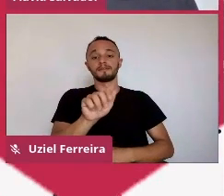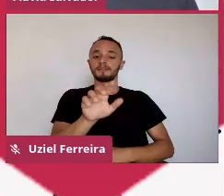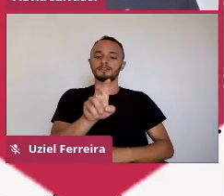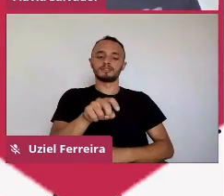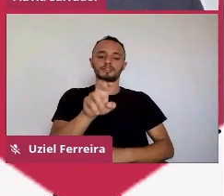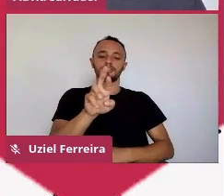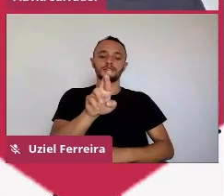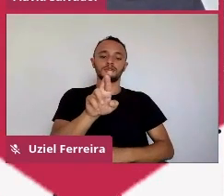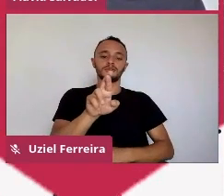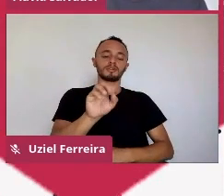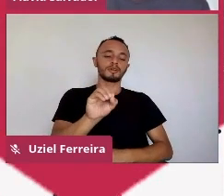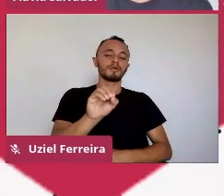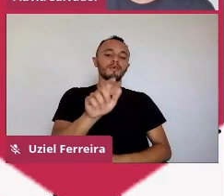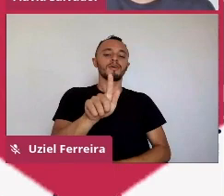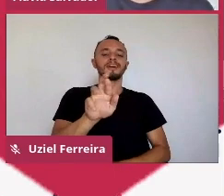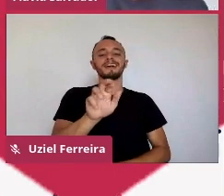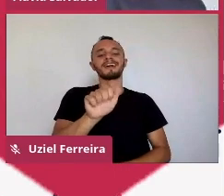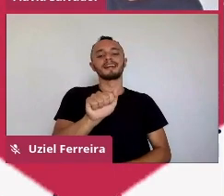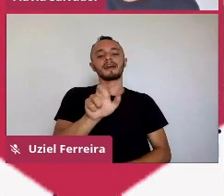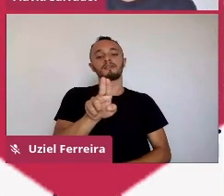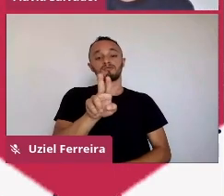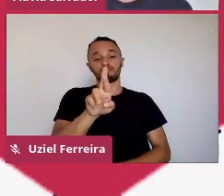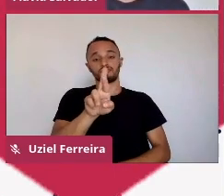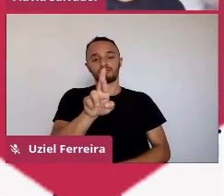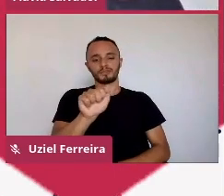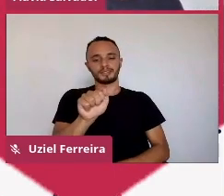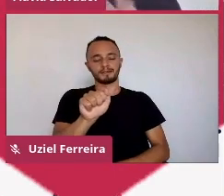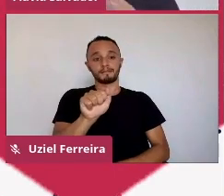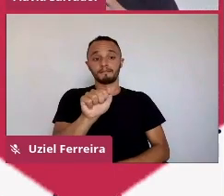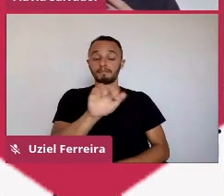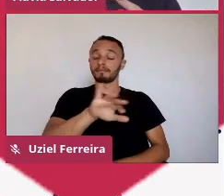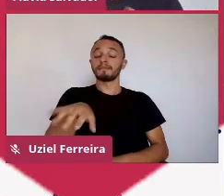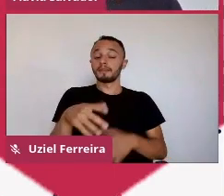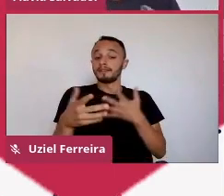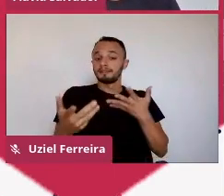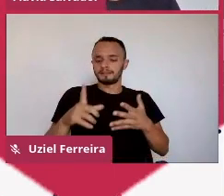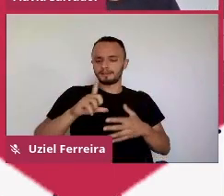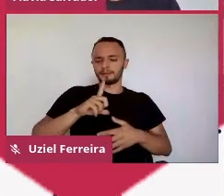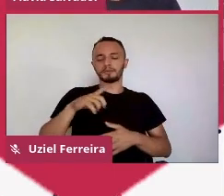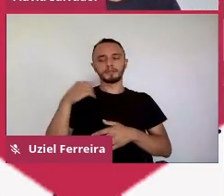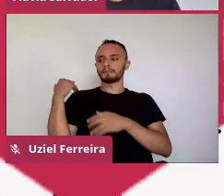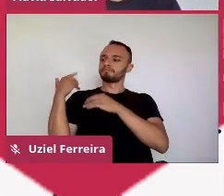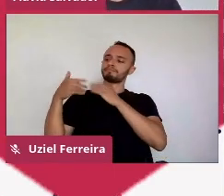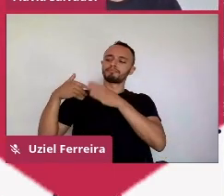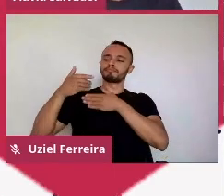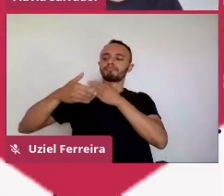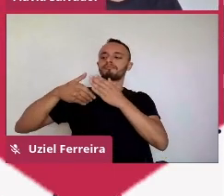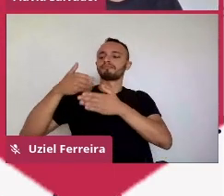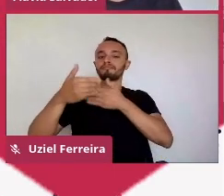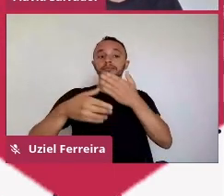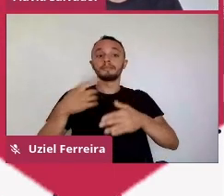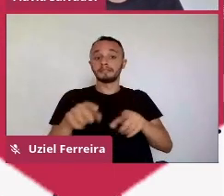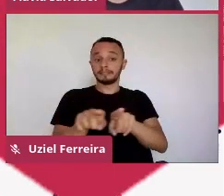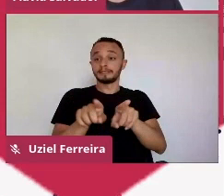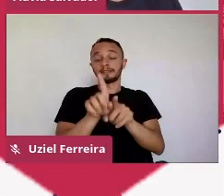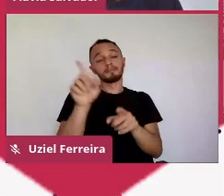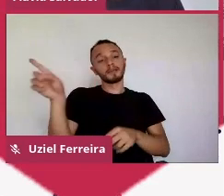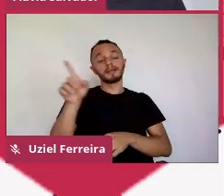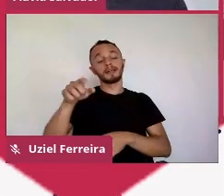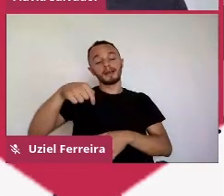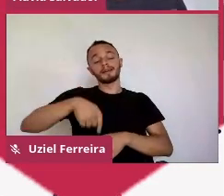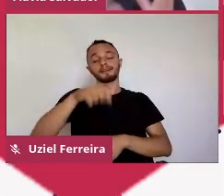comunicar. Então, daí vamos passar para o trajeto que a gravura percorre até chegar nos nossos